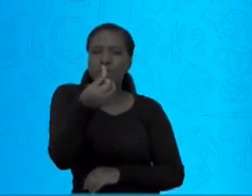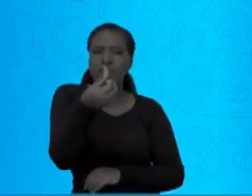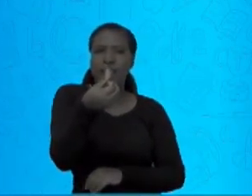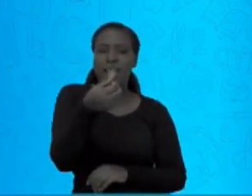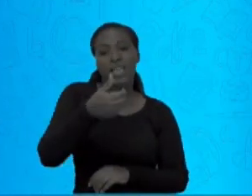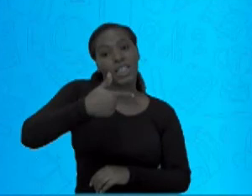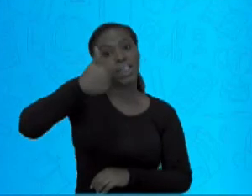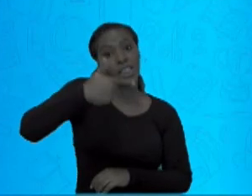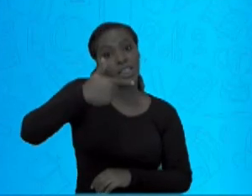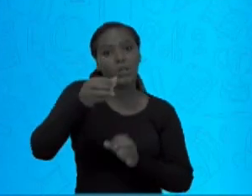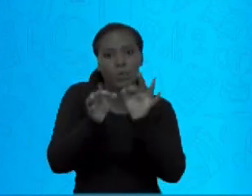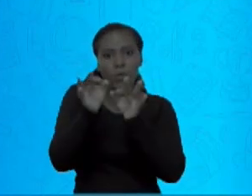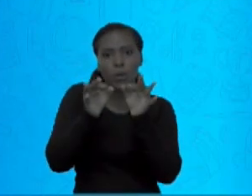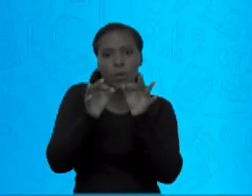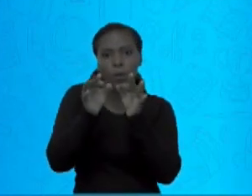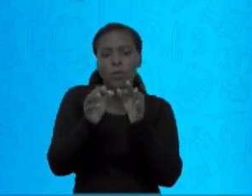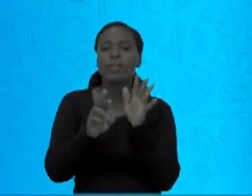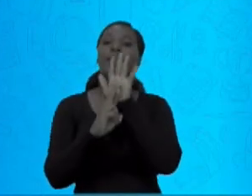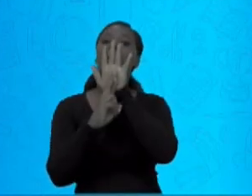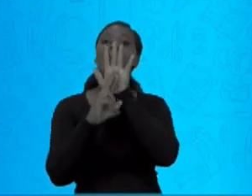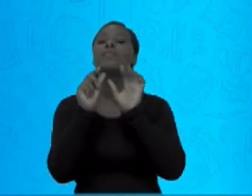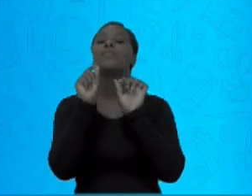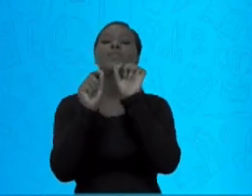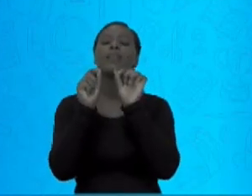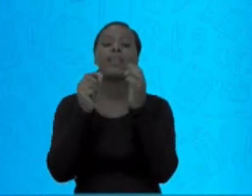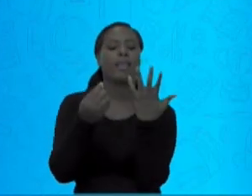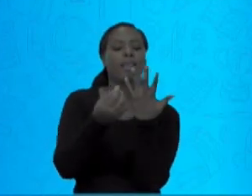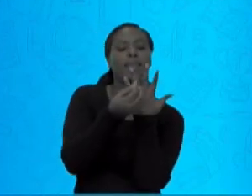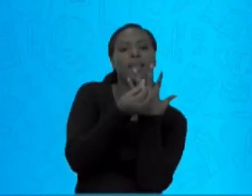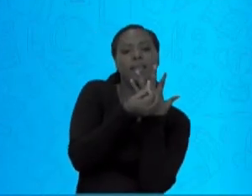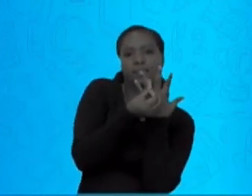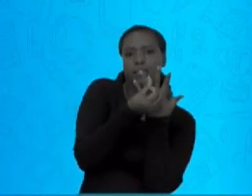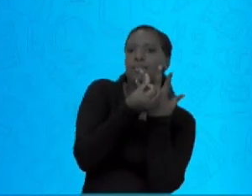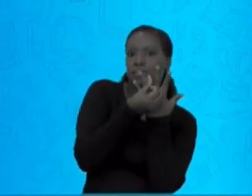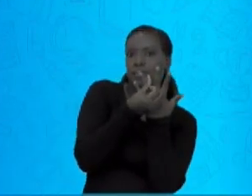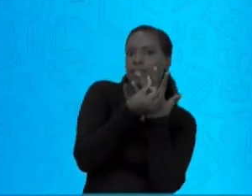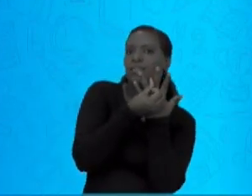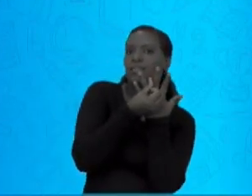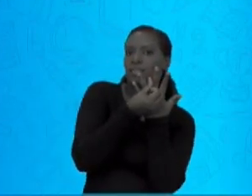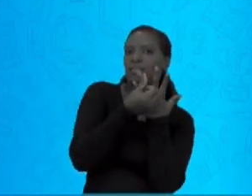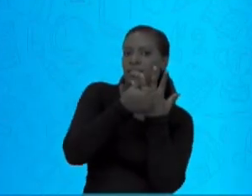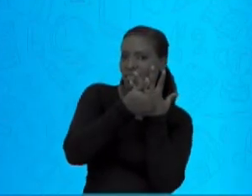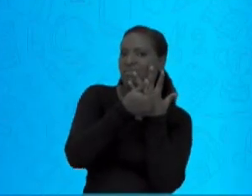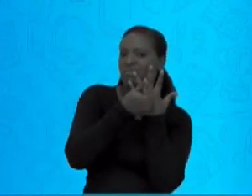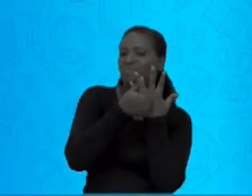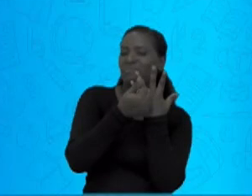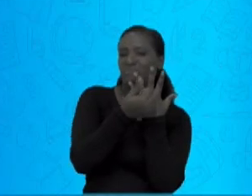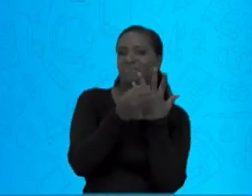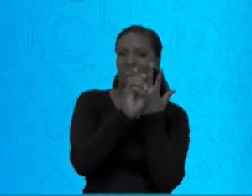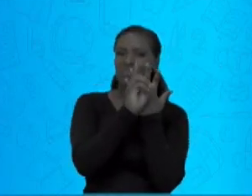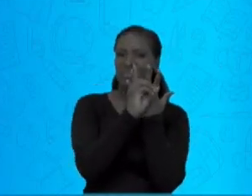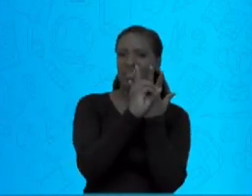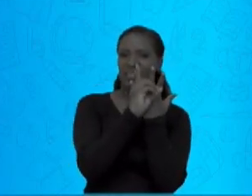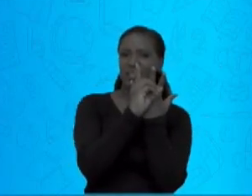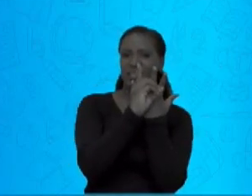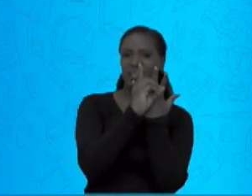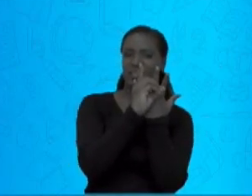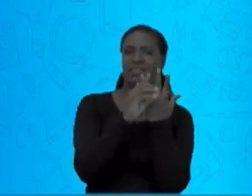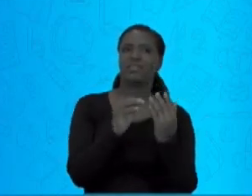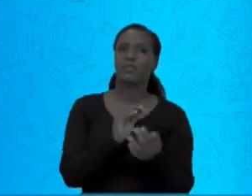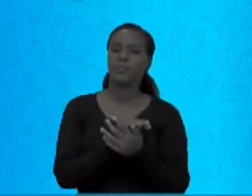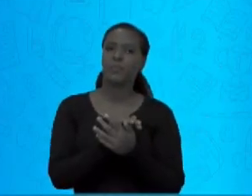6 dezenas. 7, terceira ordem, representando 7